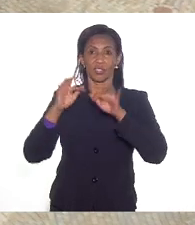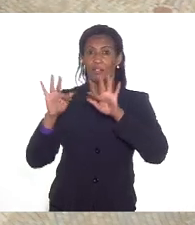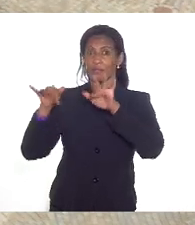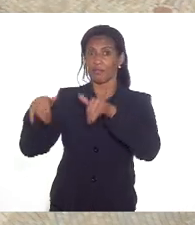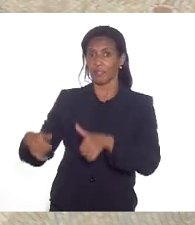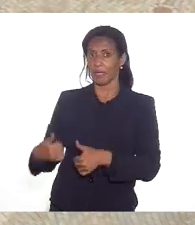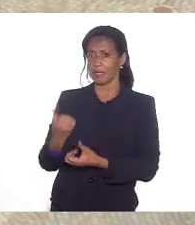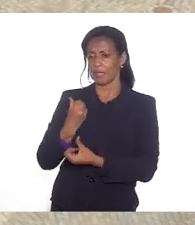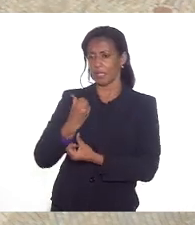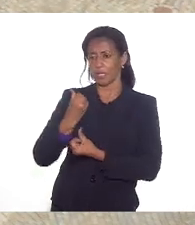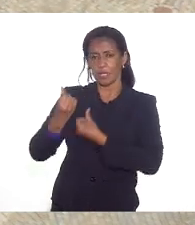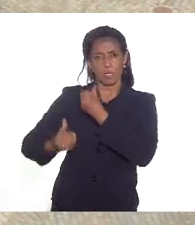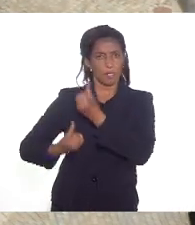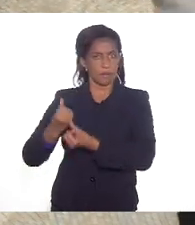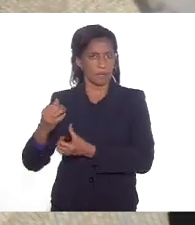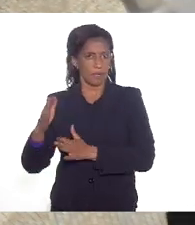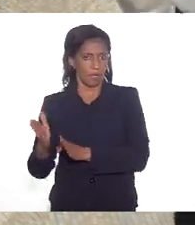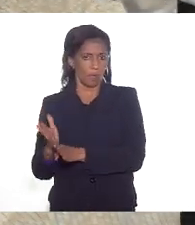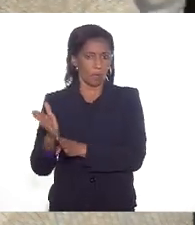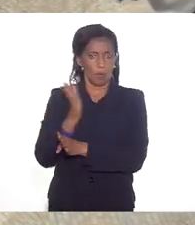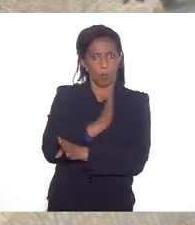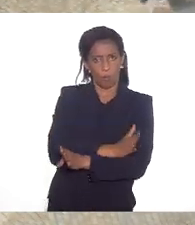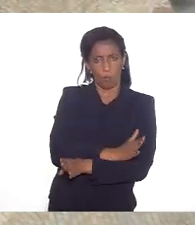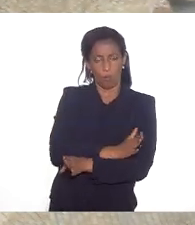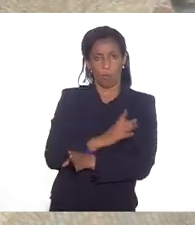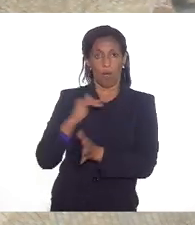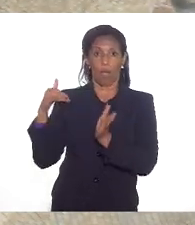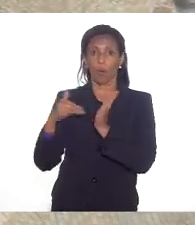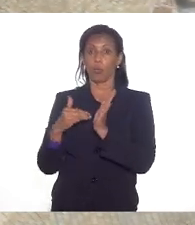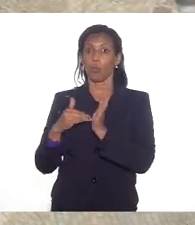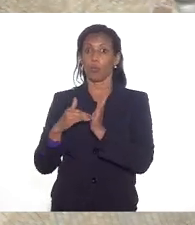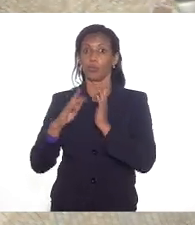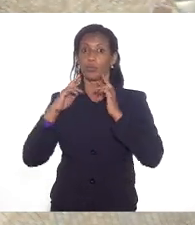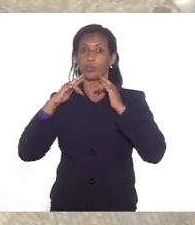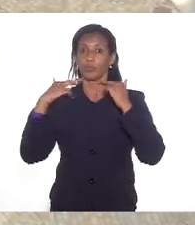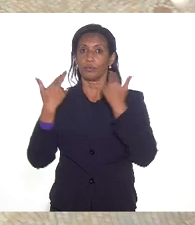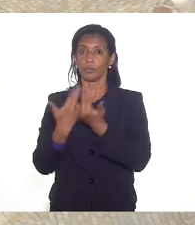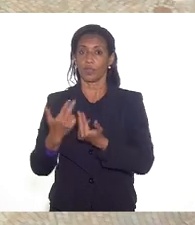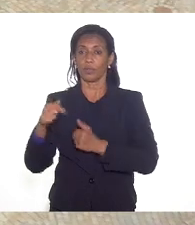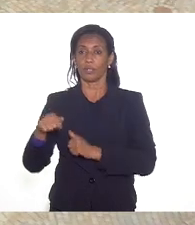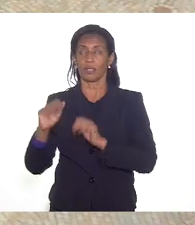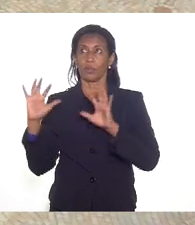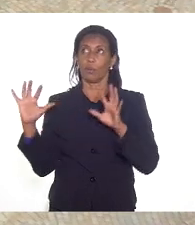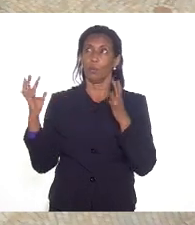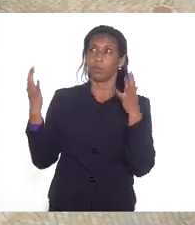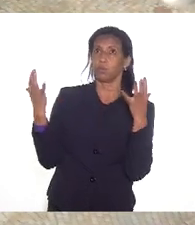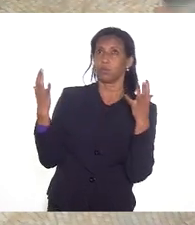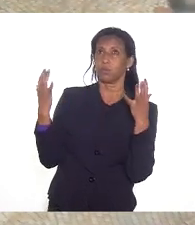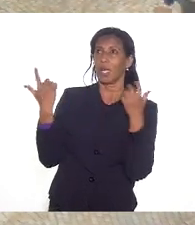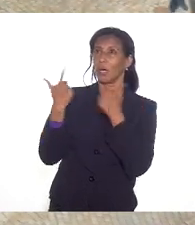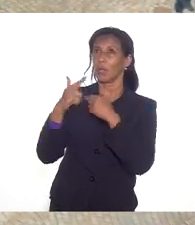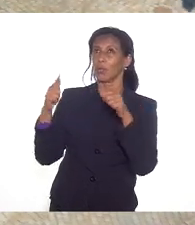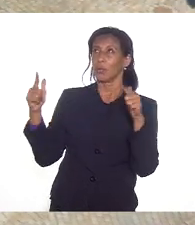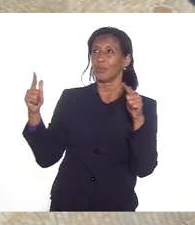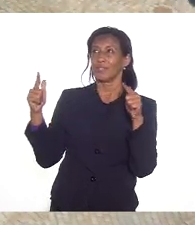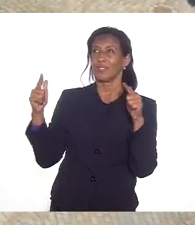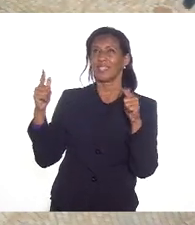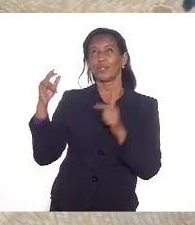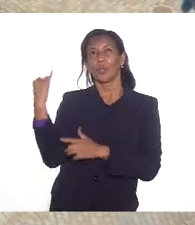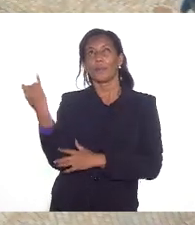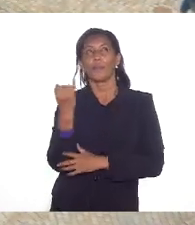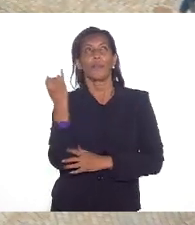tá encerrando um ciclo é a última sessão Legislativa nesse Palácio que não tem só